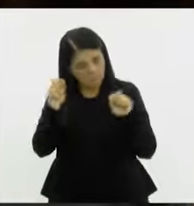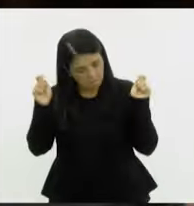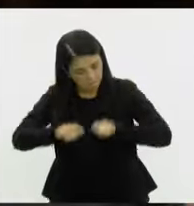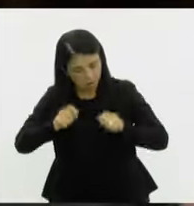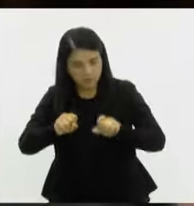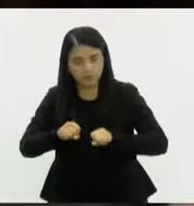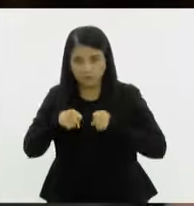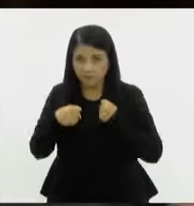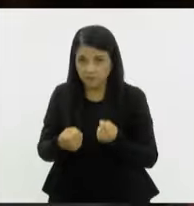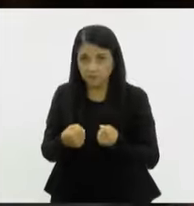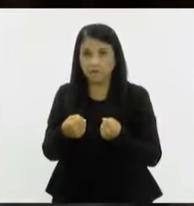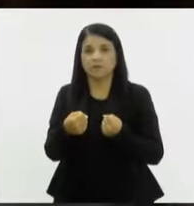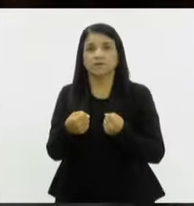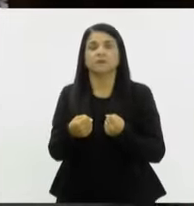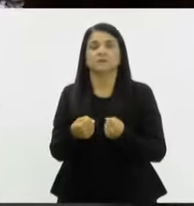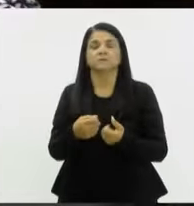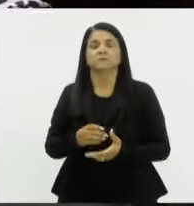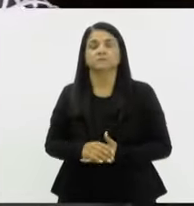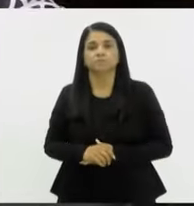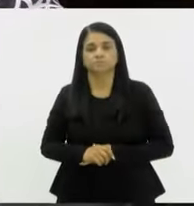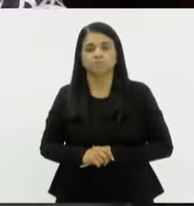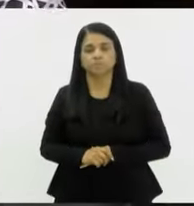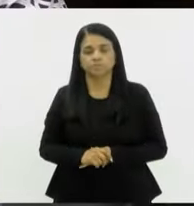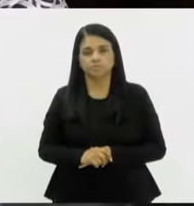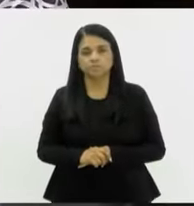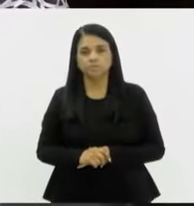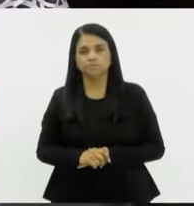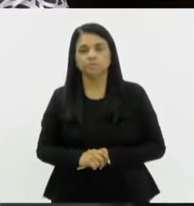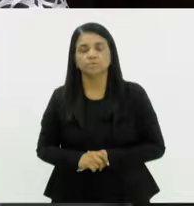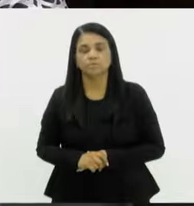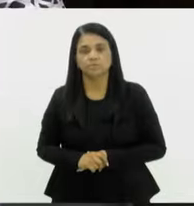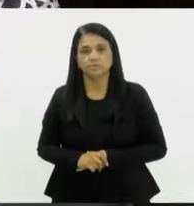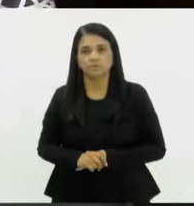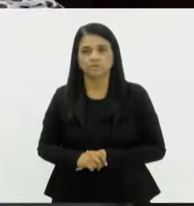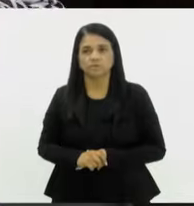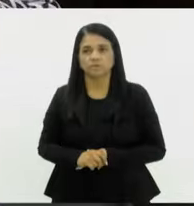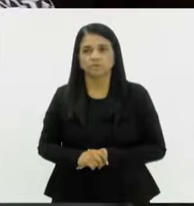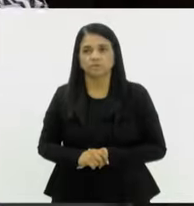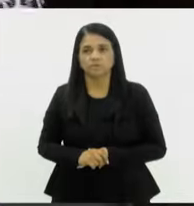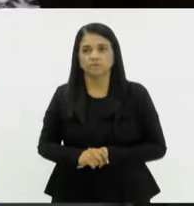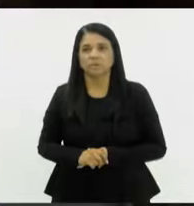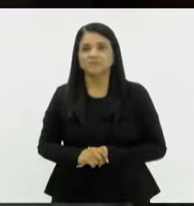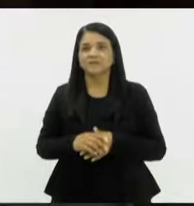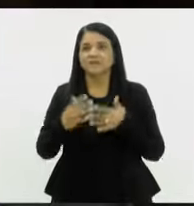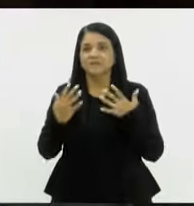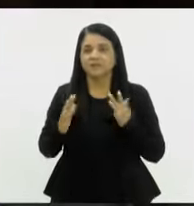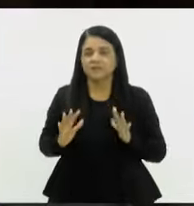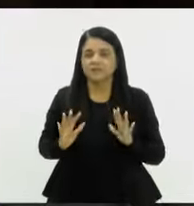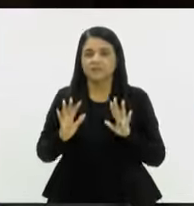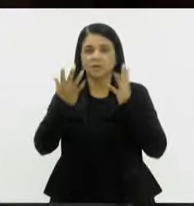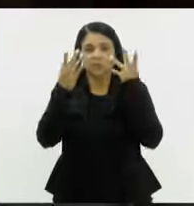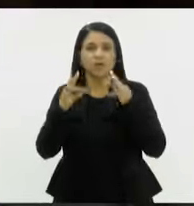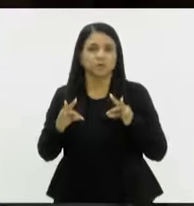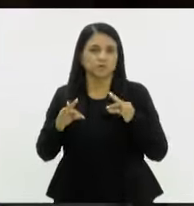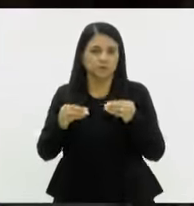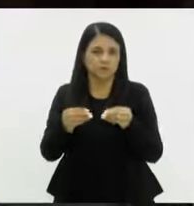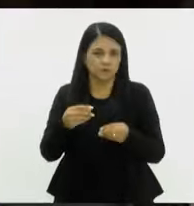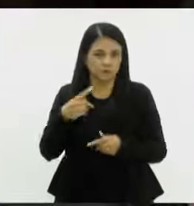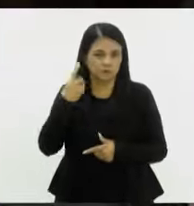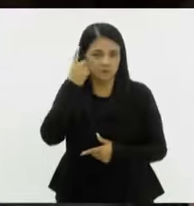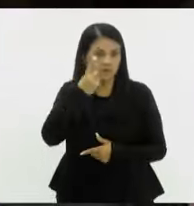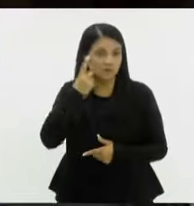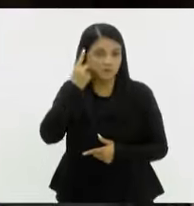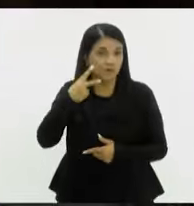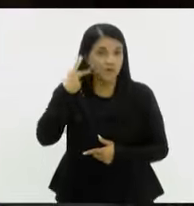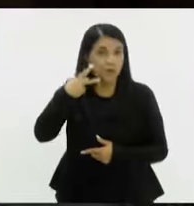né através das nossas procuradorias a eu queria saudar todas as vereadores todas as